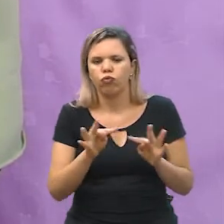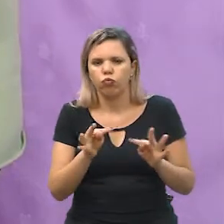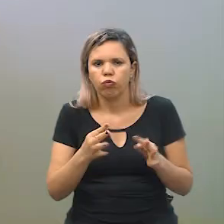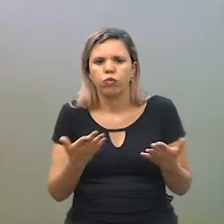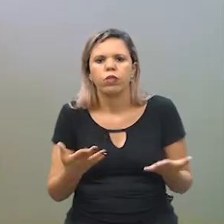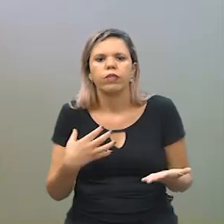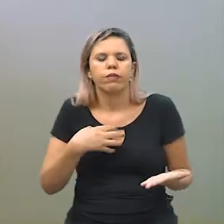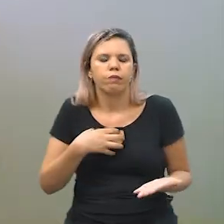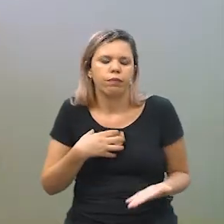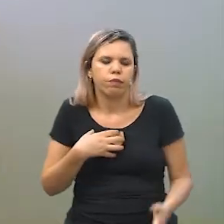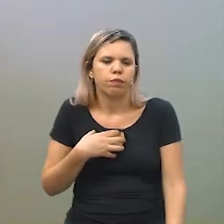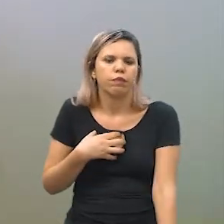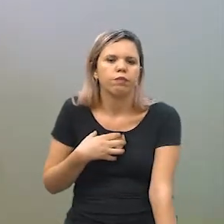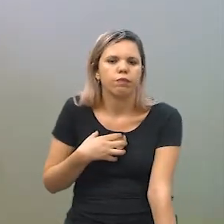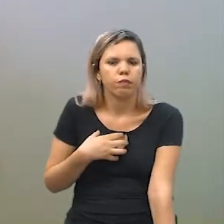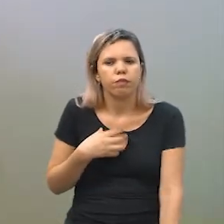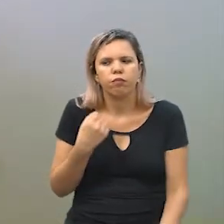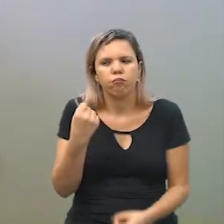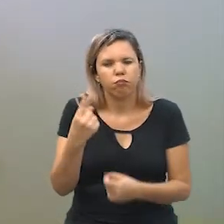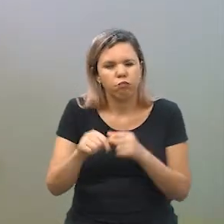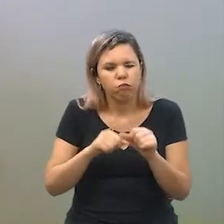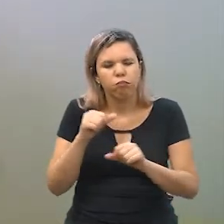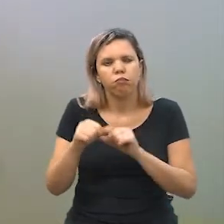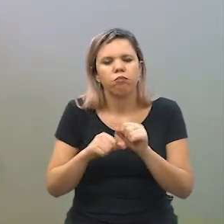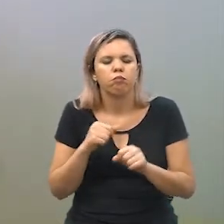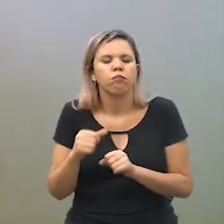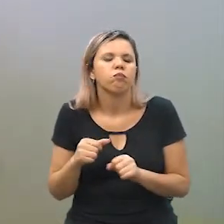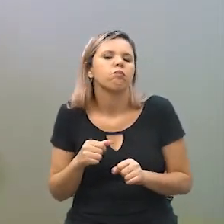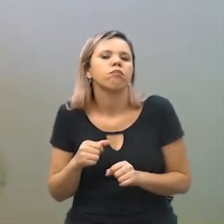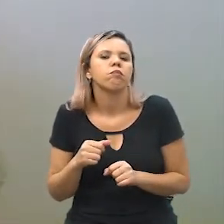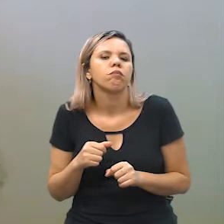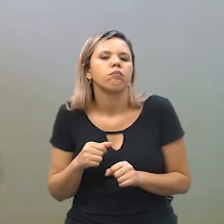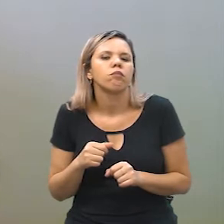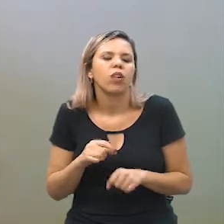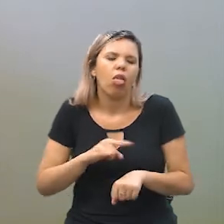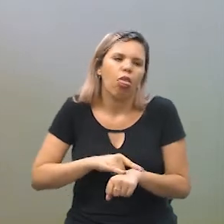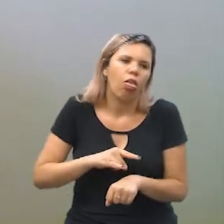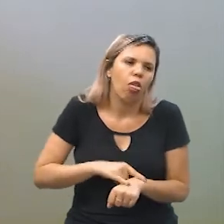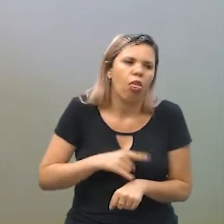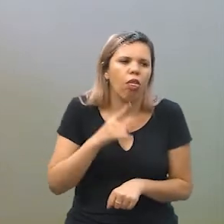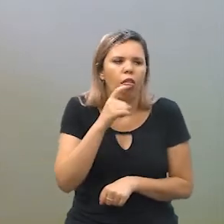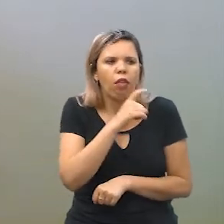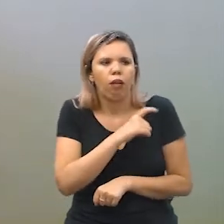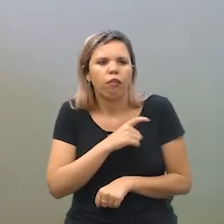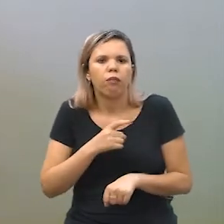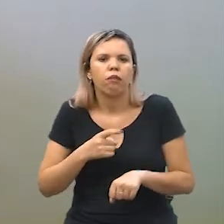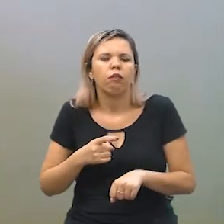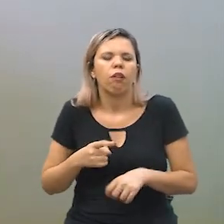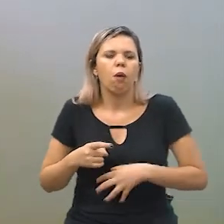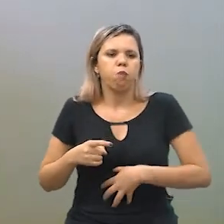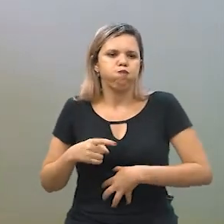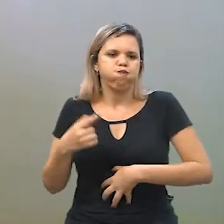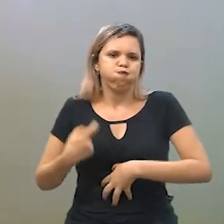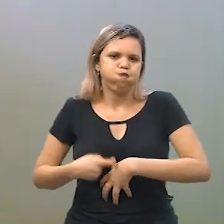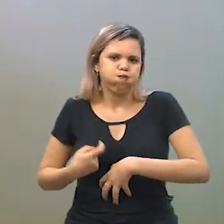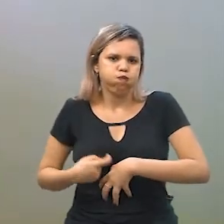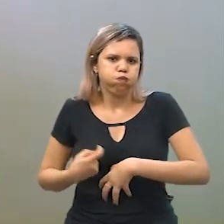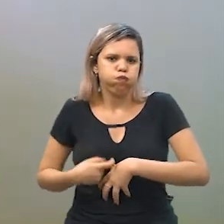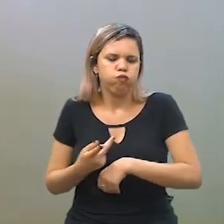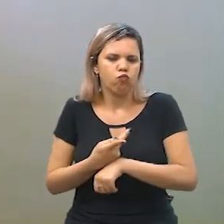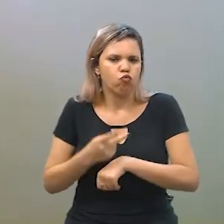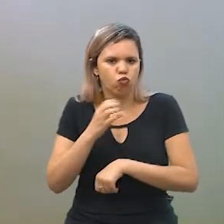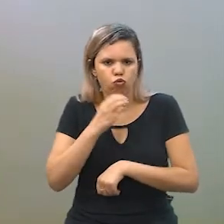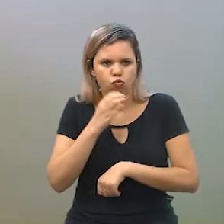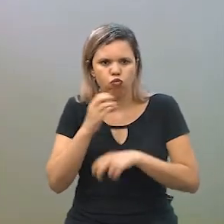se sentir alguma alteração, tá ardendo para fazer urina, tô tendo endurecimento da barriga, de procurar logo